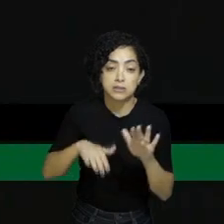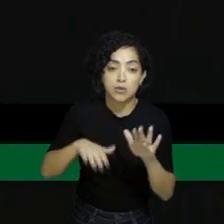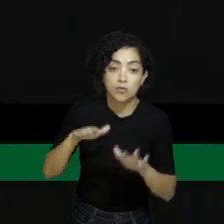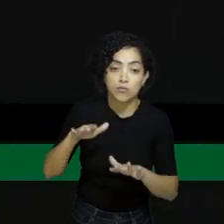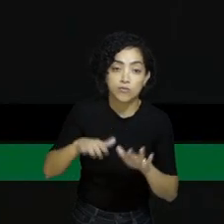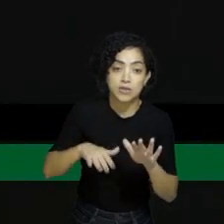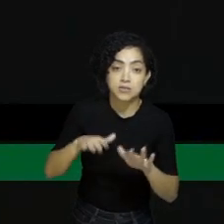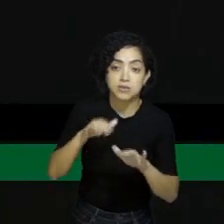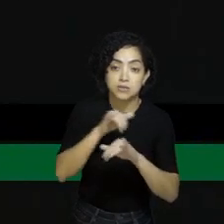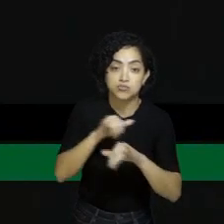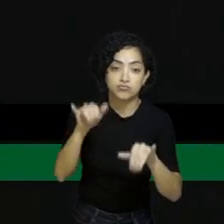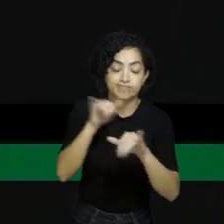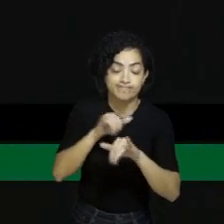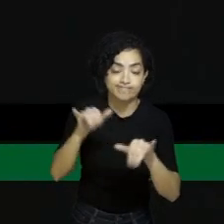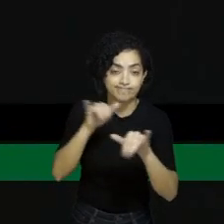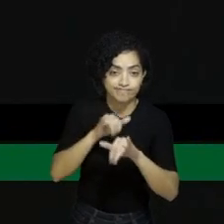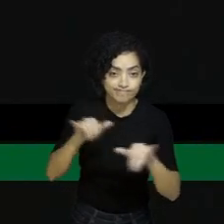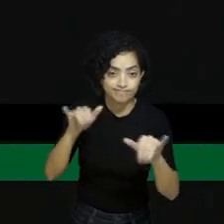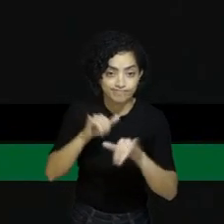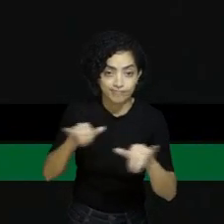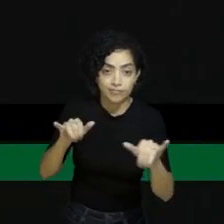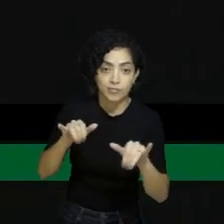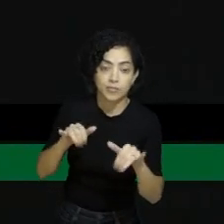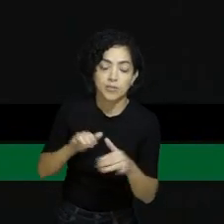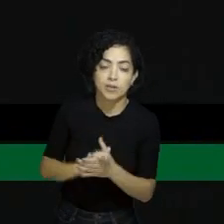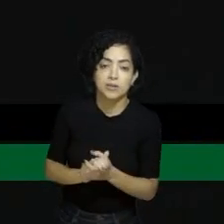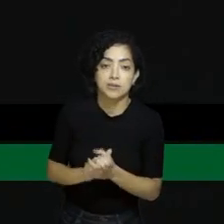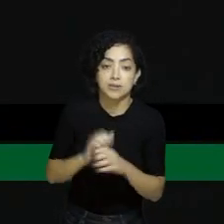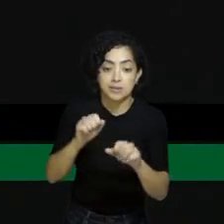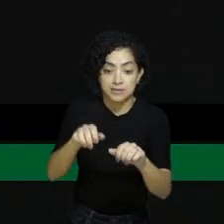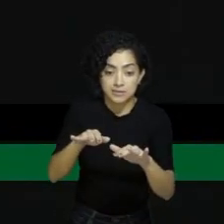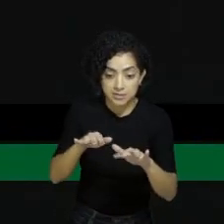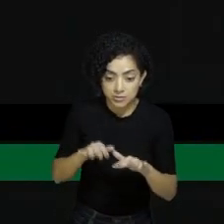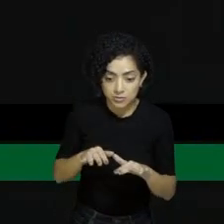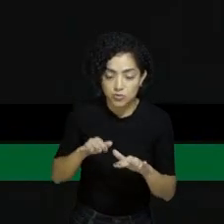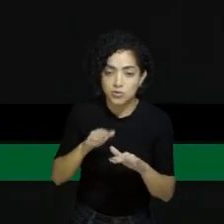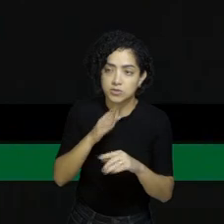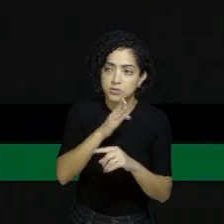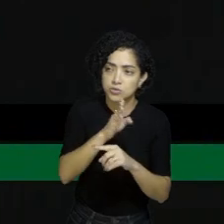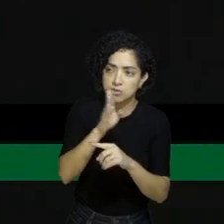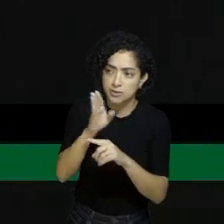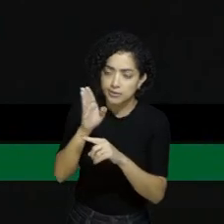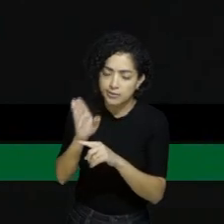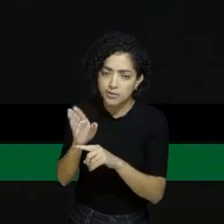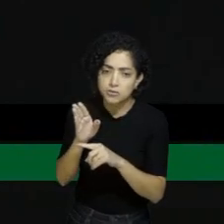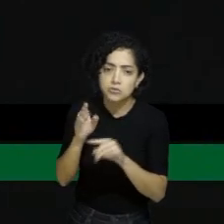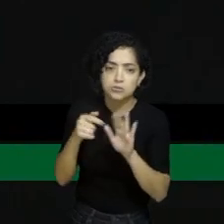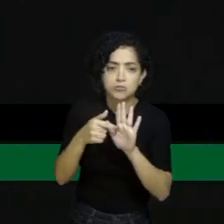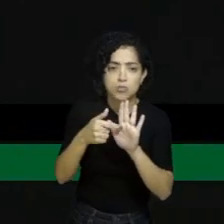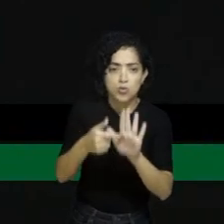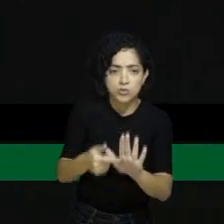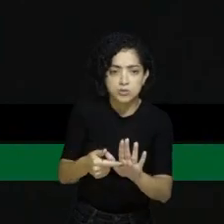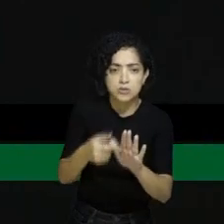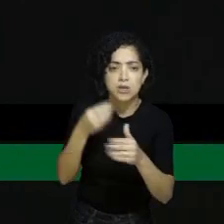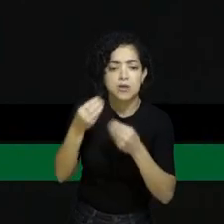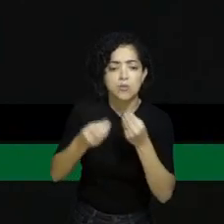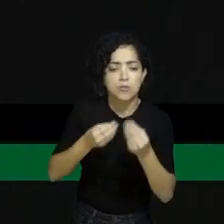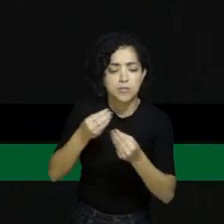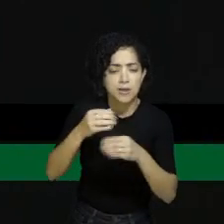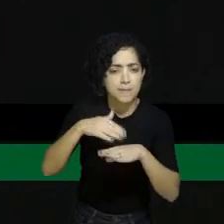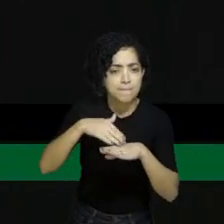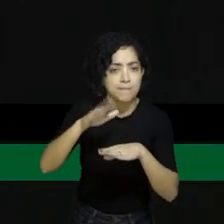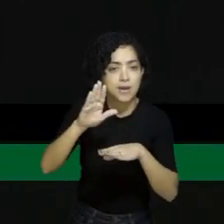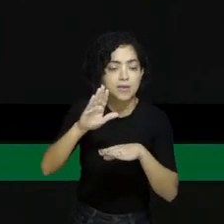grande mensagem que as sessões itinerantes passam. Muito mais do que dizer como funciona, muito mais do que